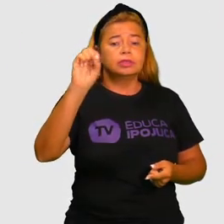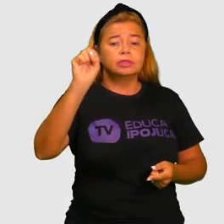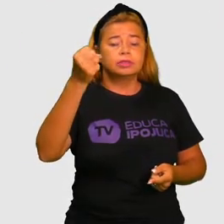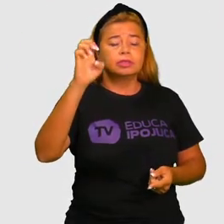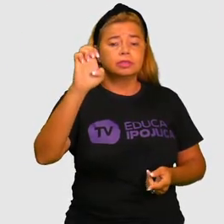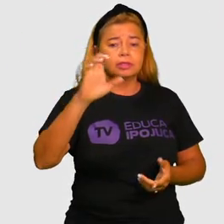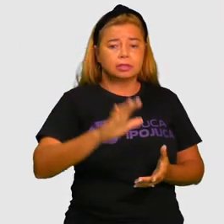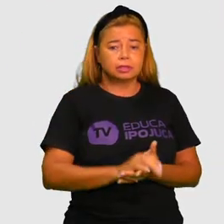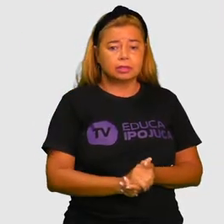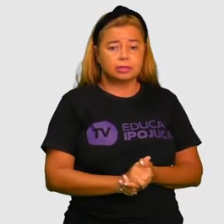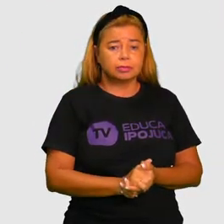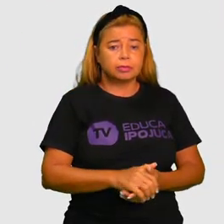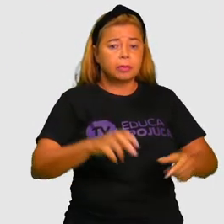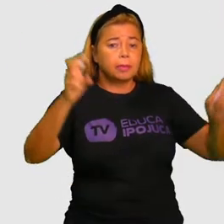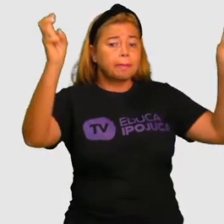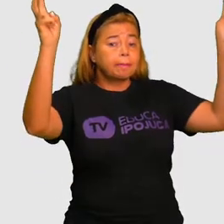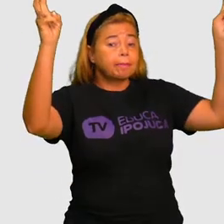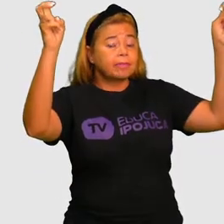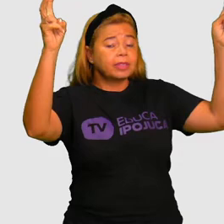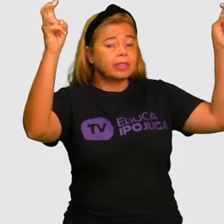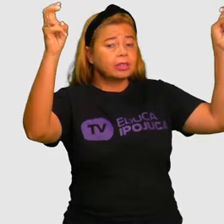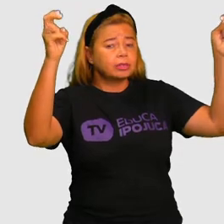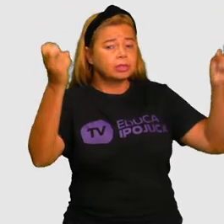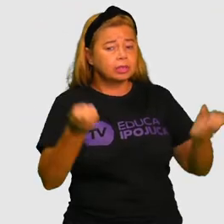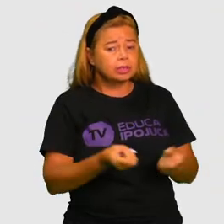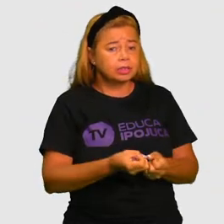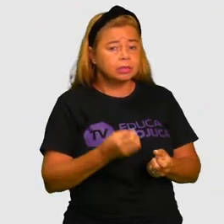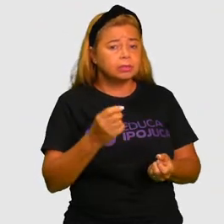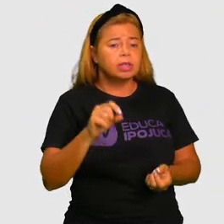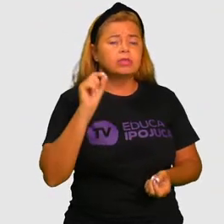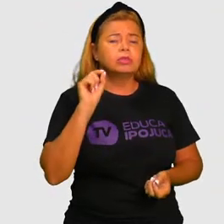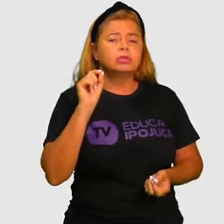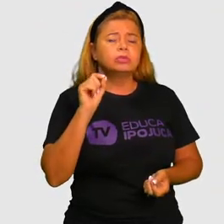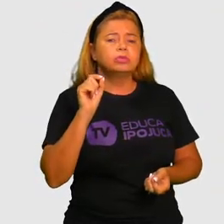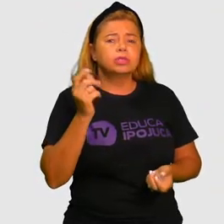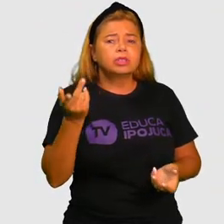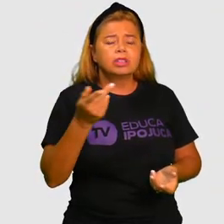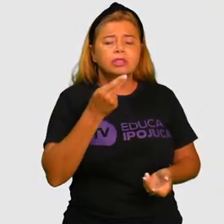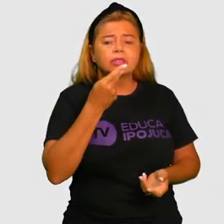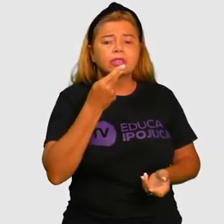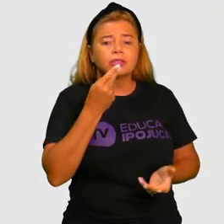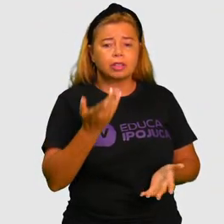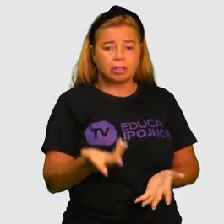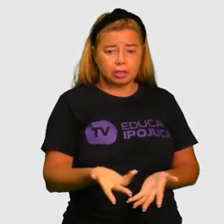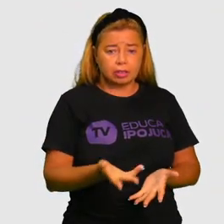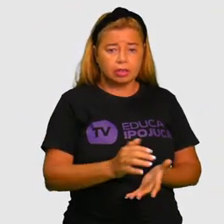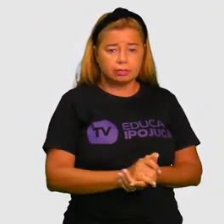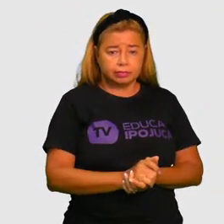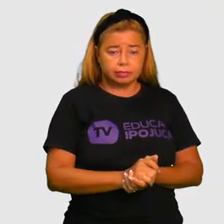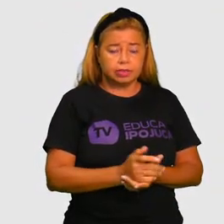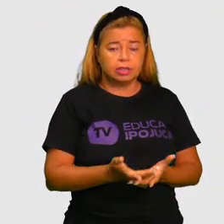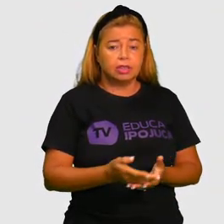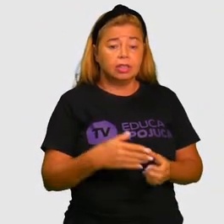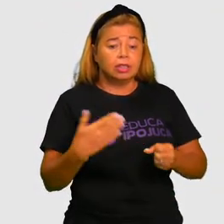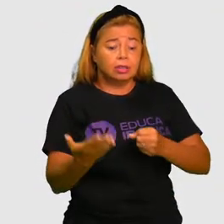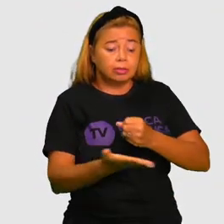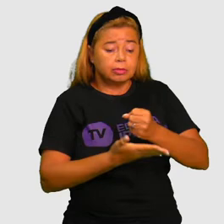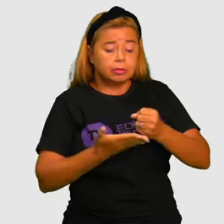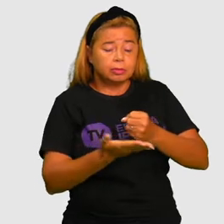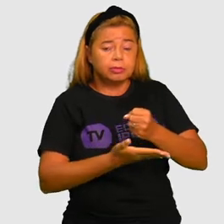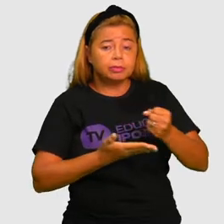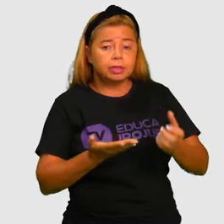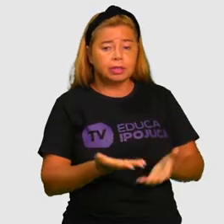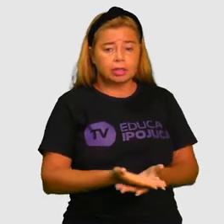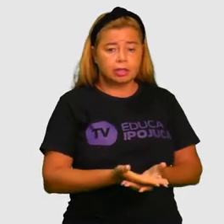é o tema é um recorte do assunto que serve de base para a sua abordagem então um assunto ele é